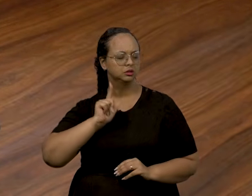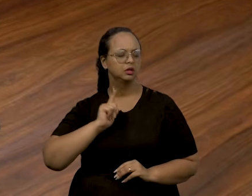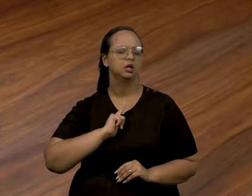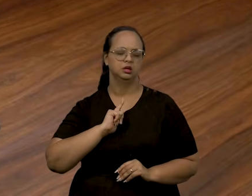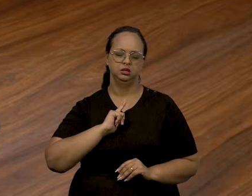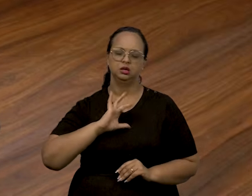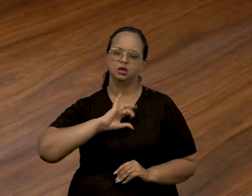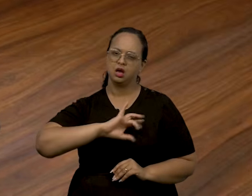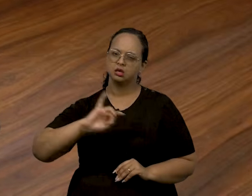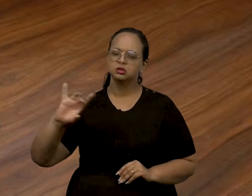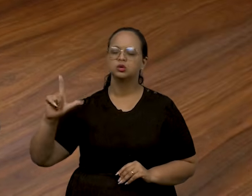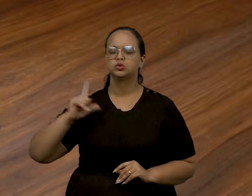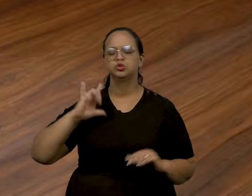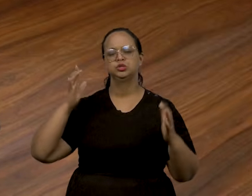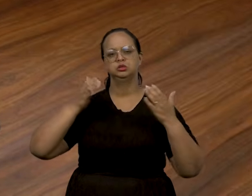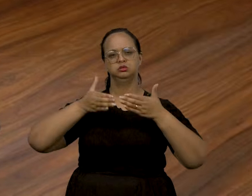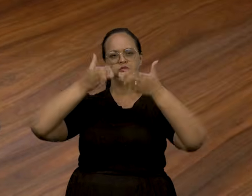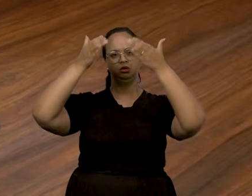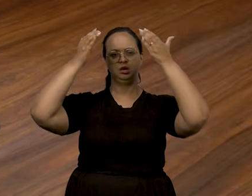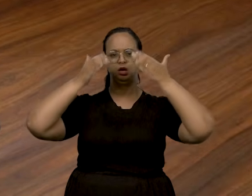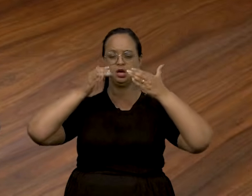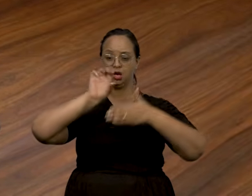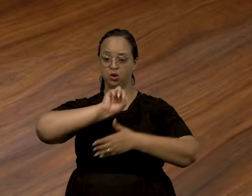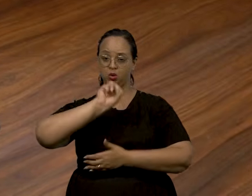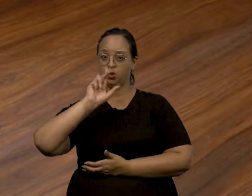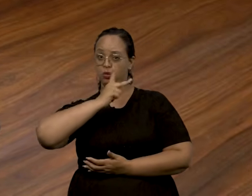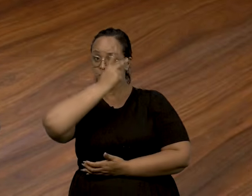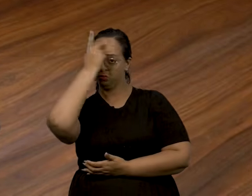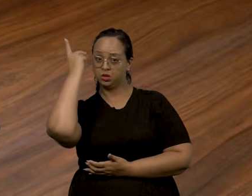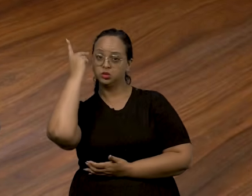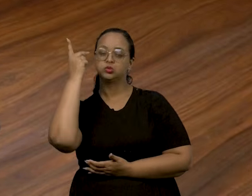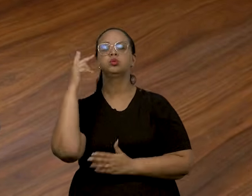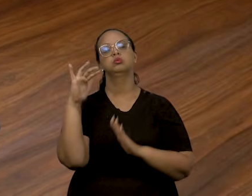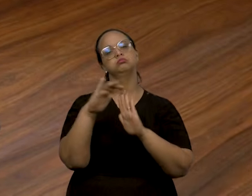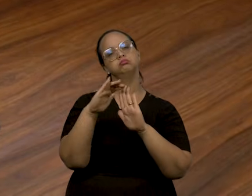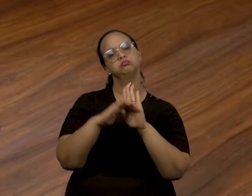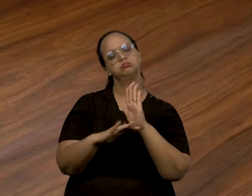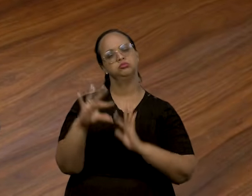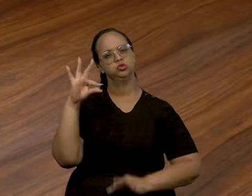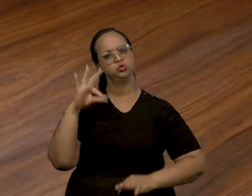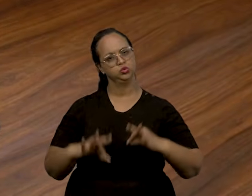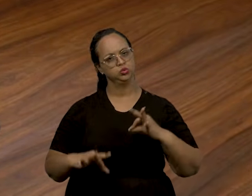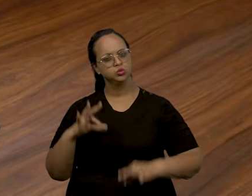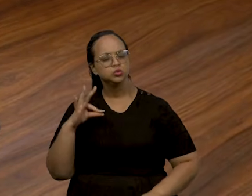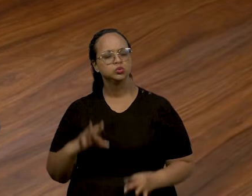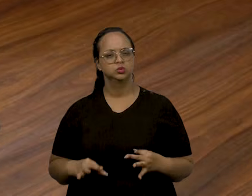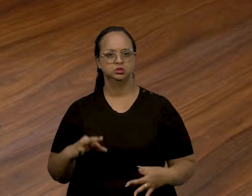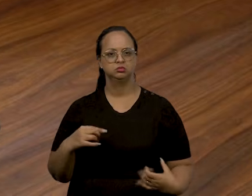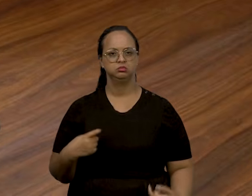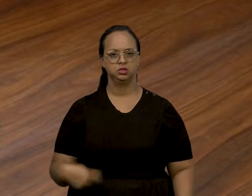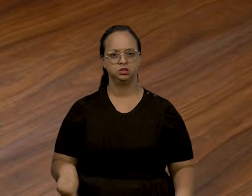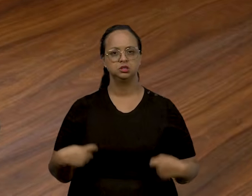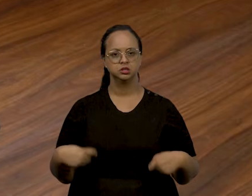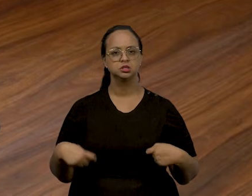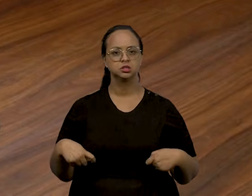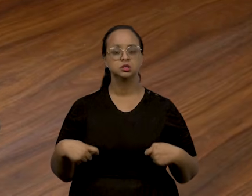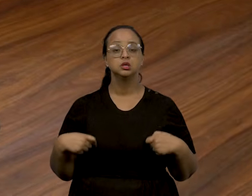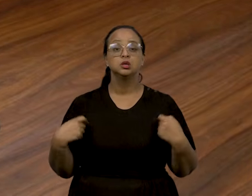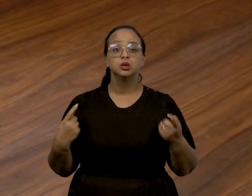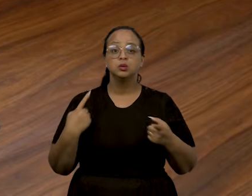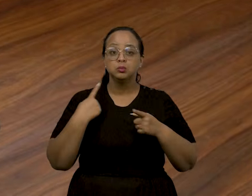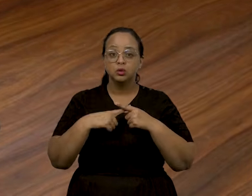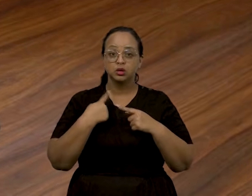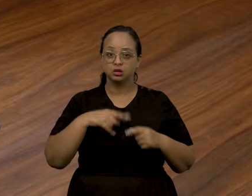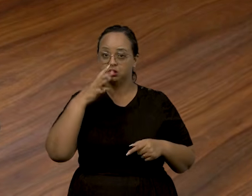a pessoa que ia julgar a causa, poderia ser também estar no papel de um rei ou outro, que até o pastor Jadson vai trazer aqui para nós, né?